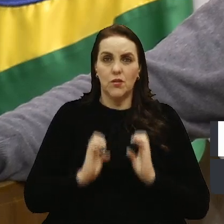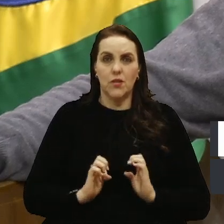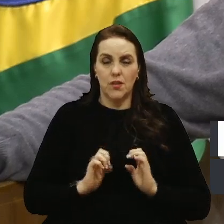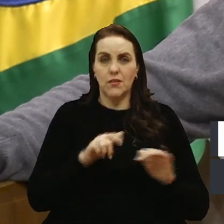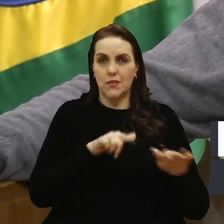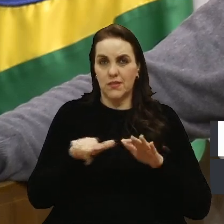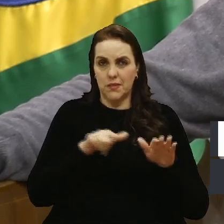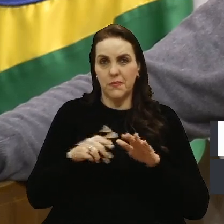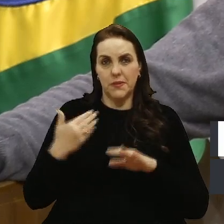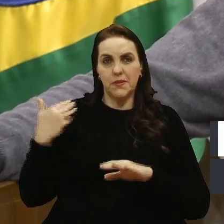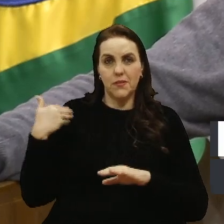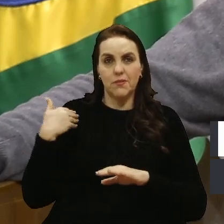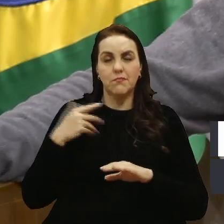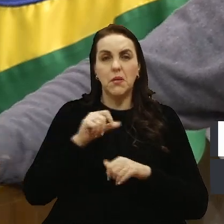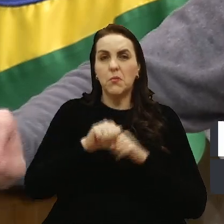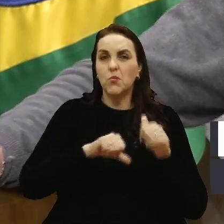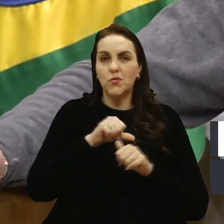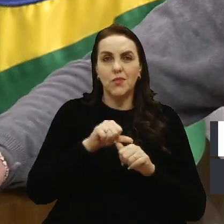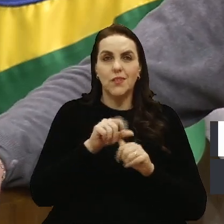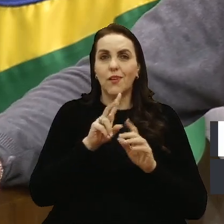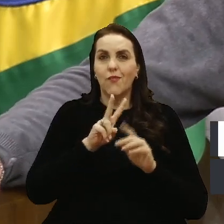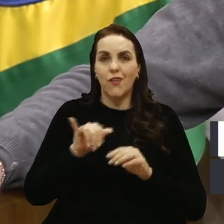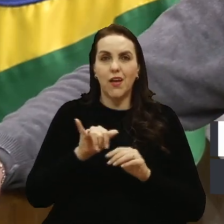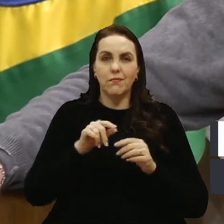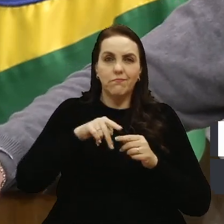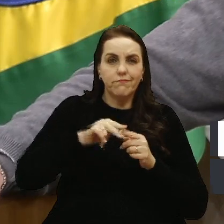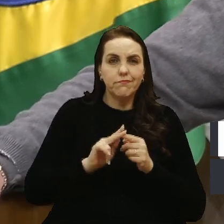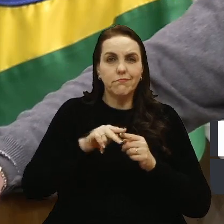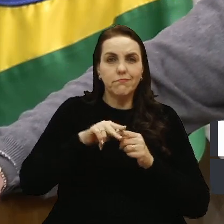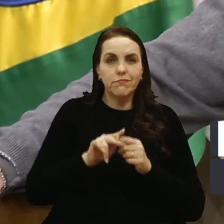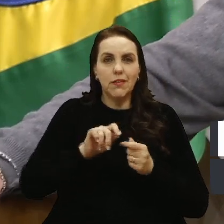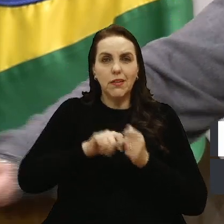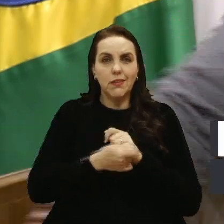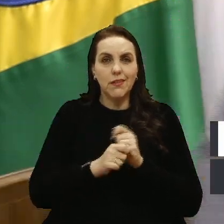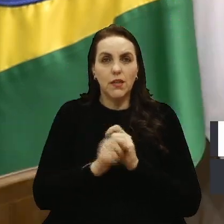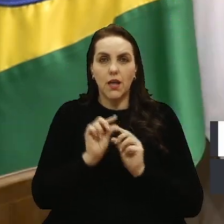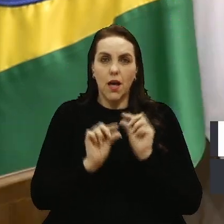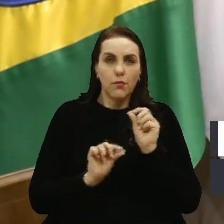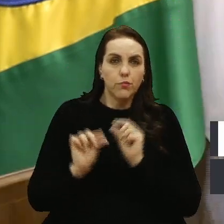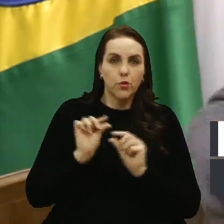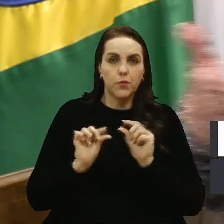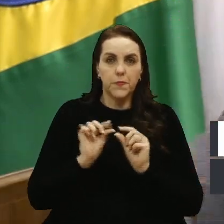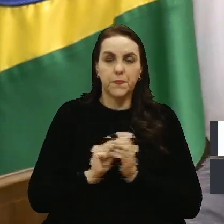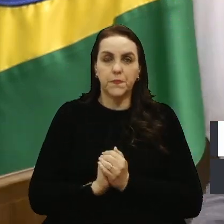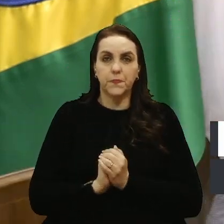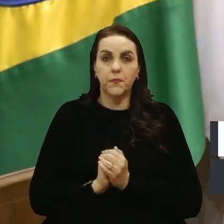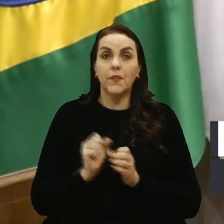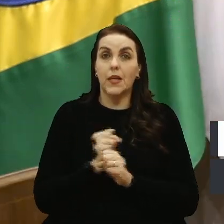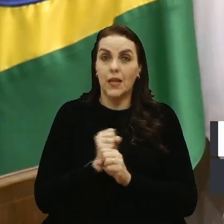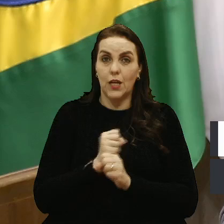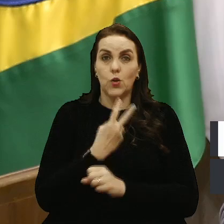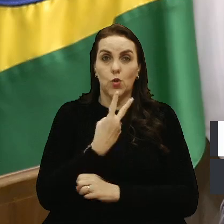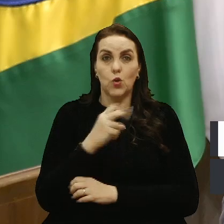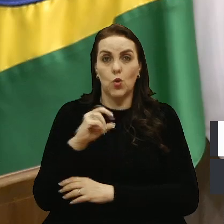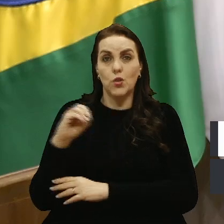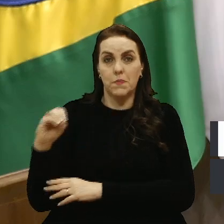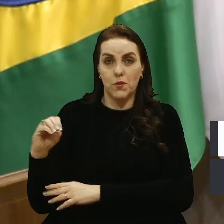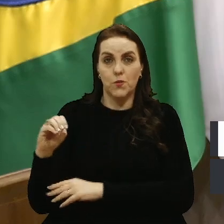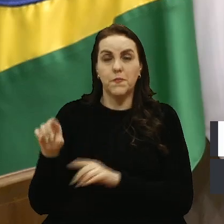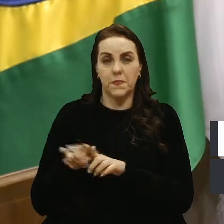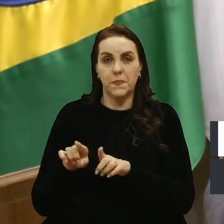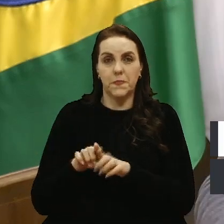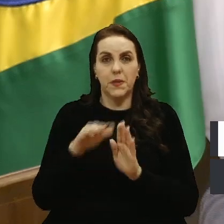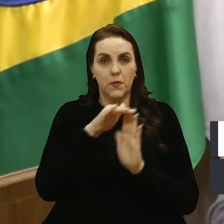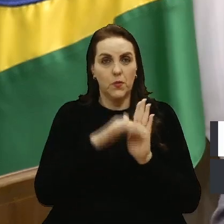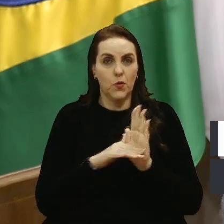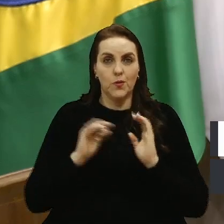a alteração dele vão ser pequenas alterações. E também foi no ano 2000, a última atualização do Código de